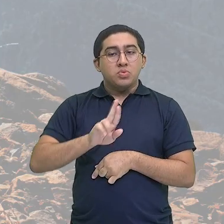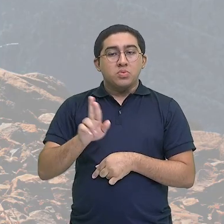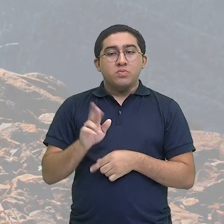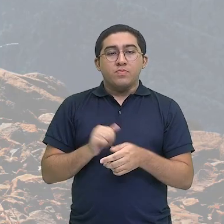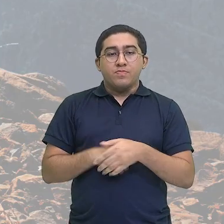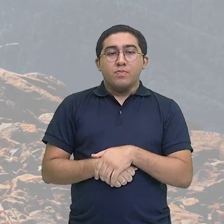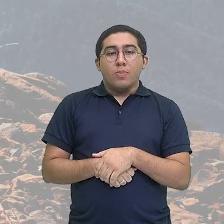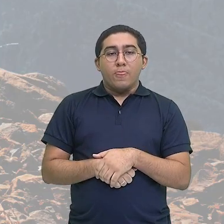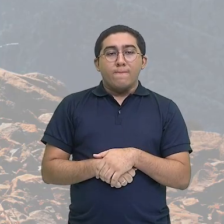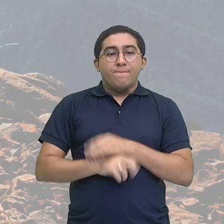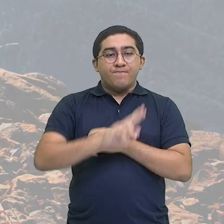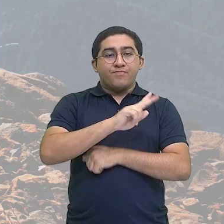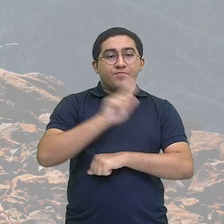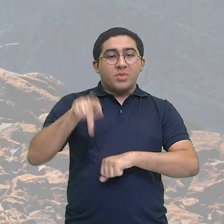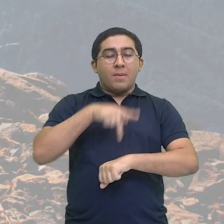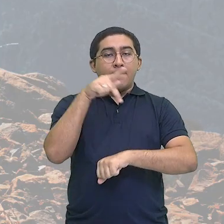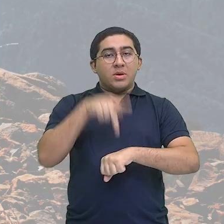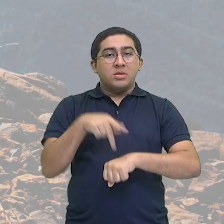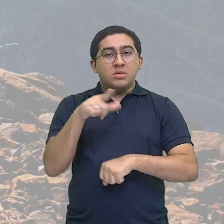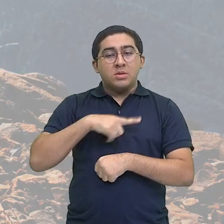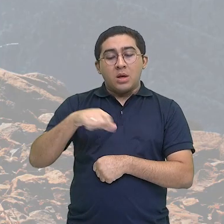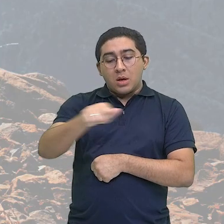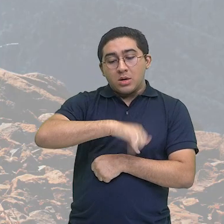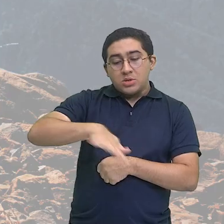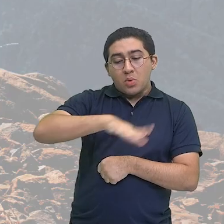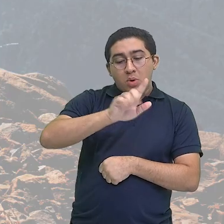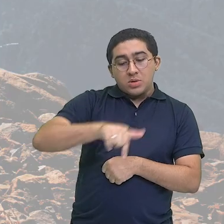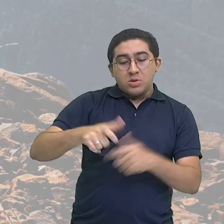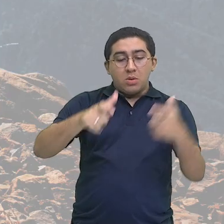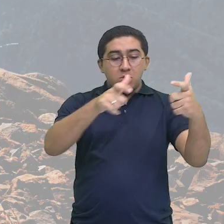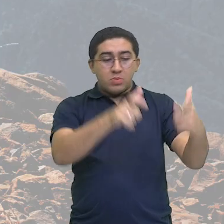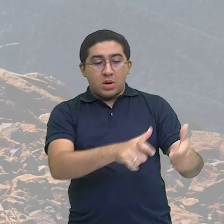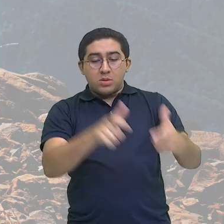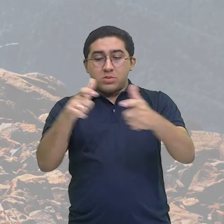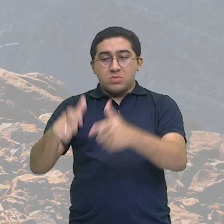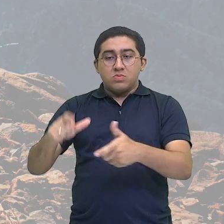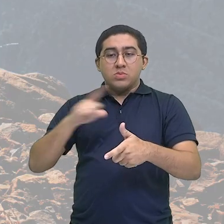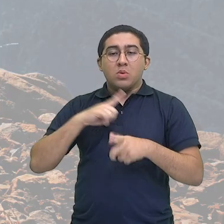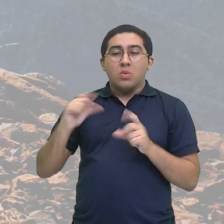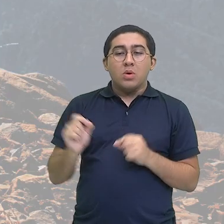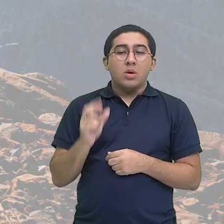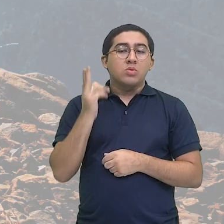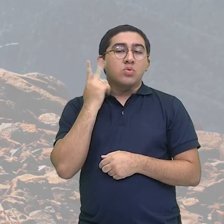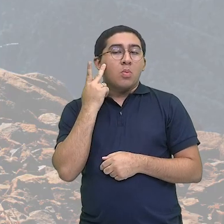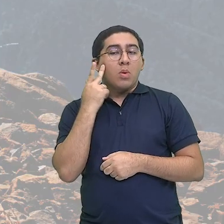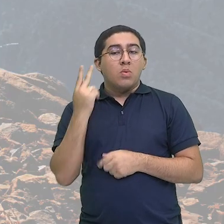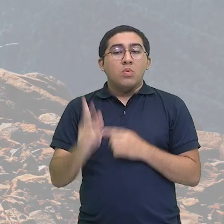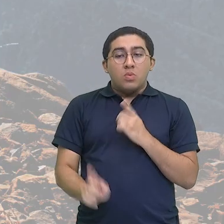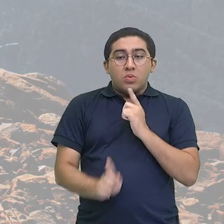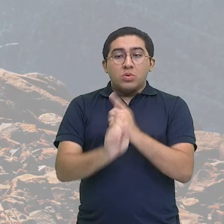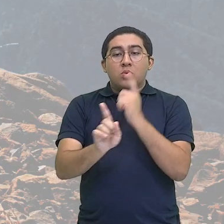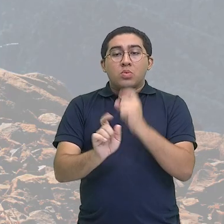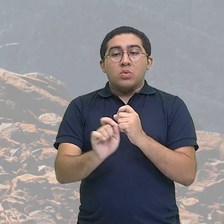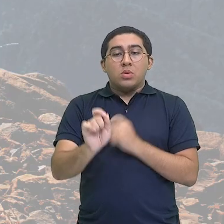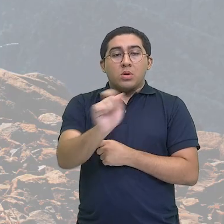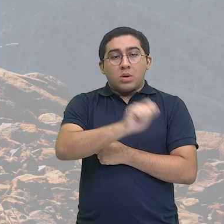Então, países que têm regiões de bacias sedimentares, tem sido muito comum encontrar